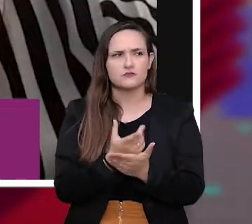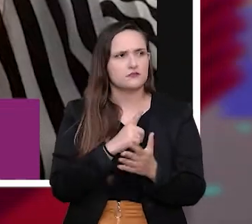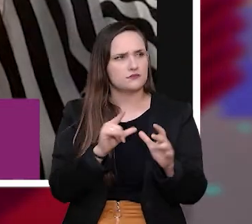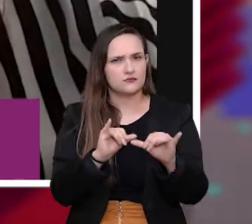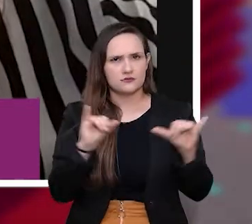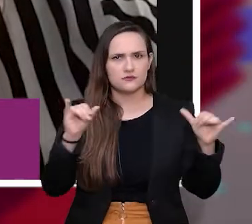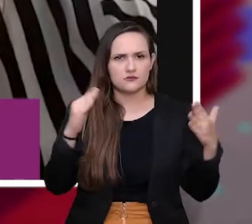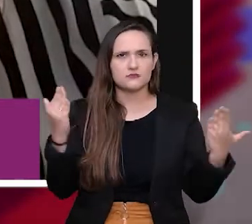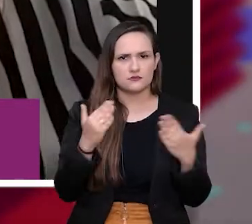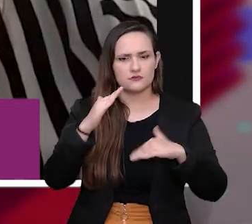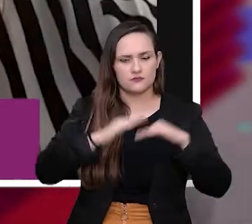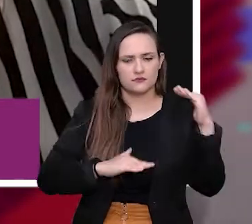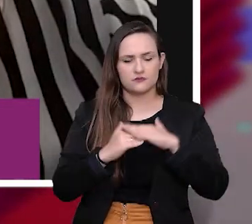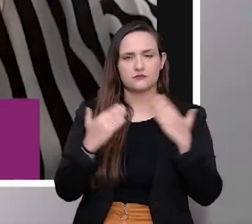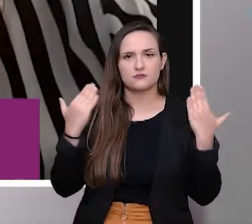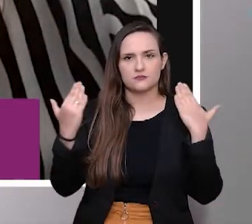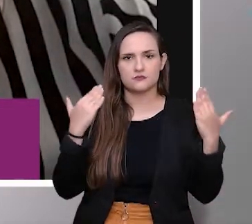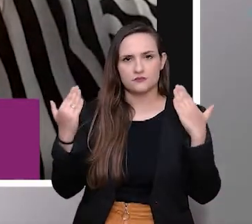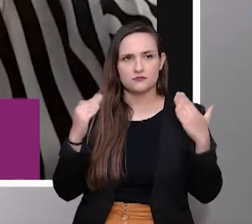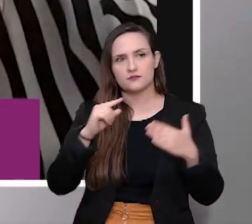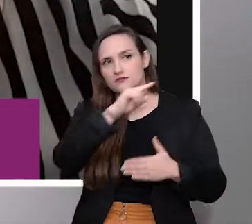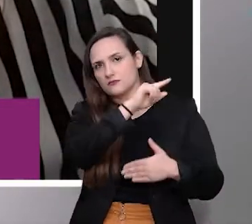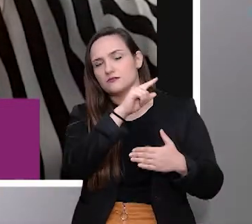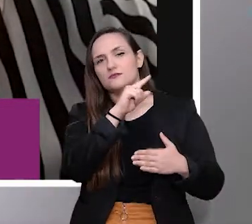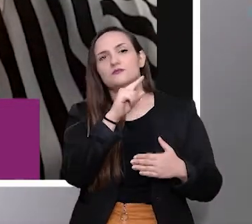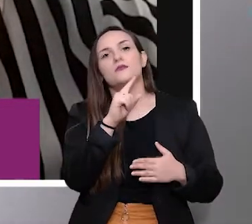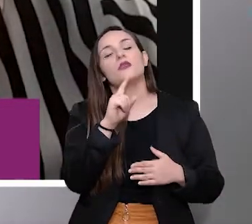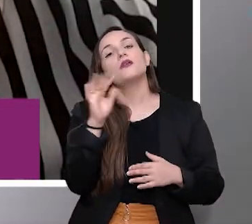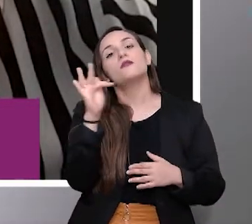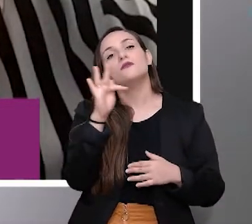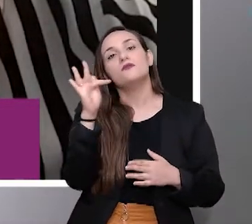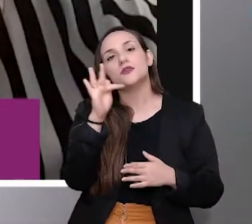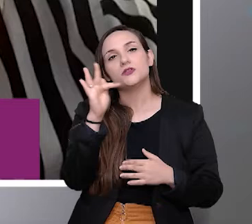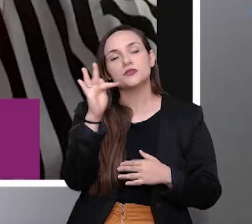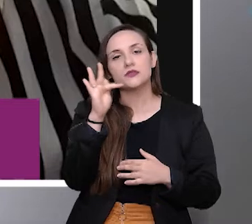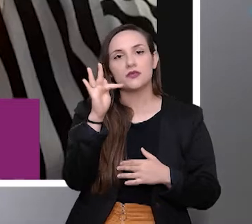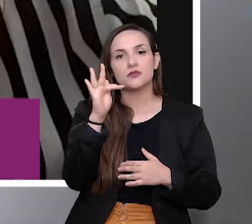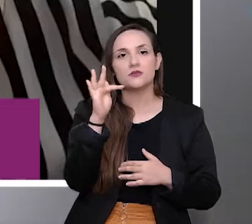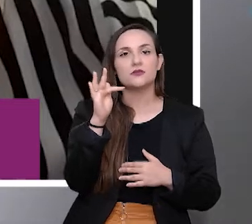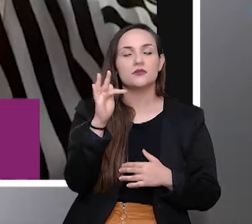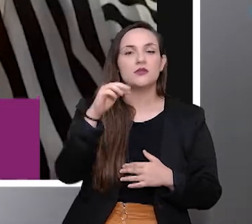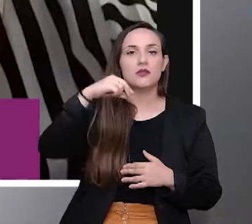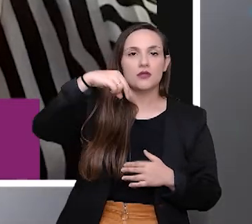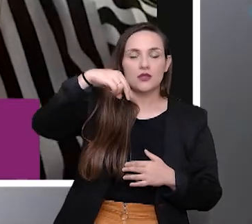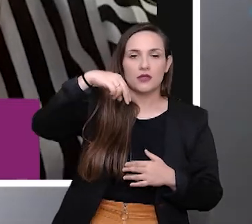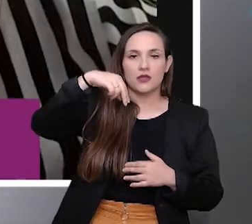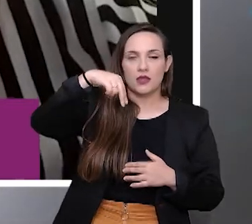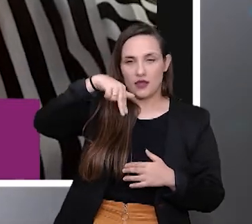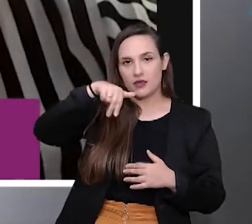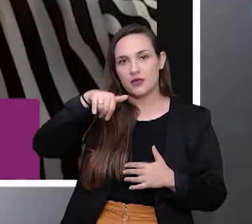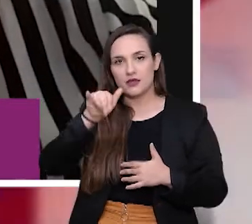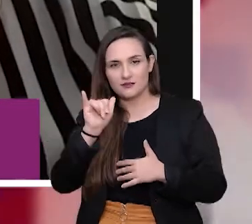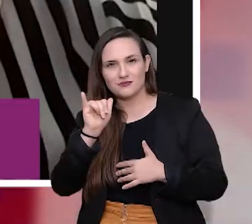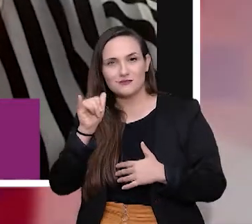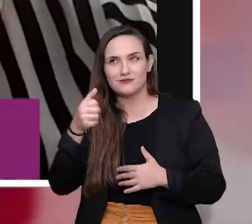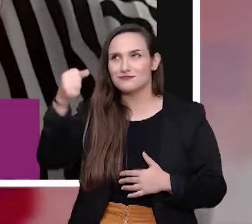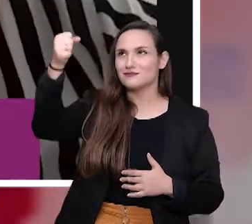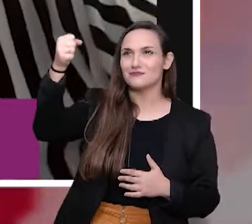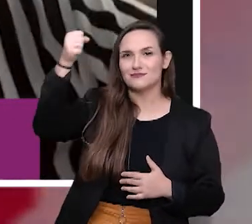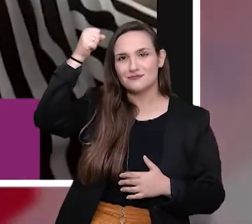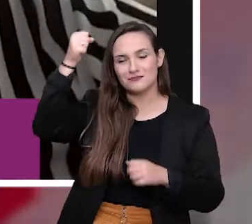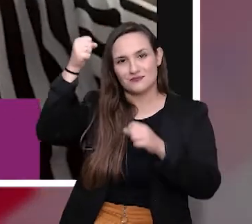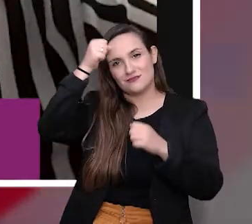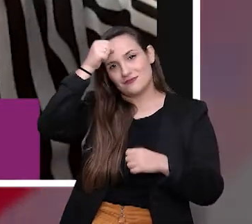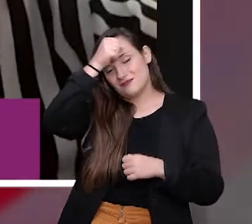recentemente por psicólogos da Universidade de Nova York, é o NYU, que falam sobre essa questão da autoestima